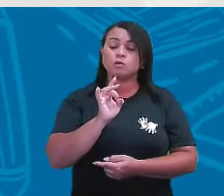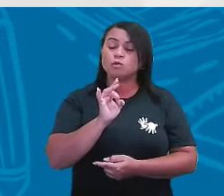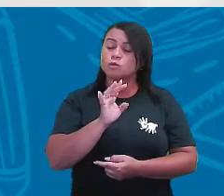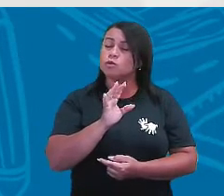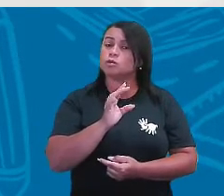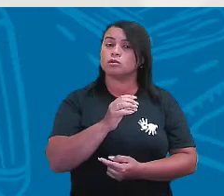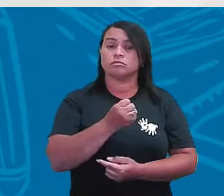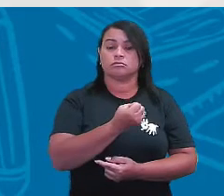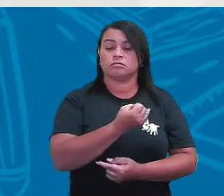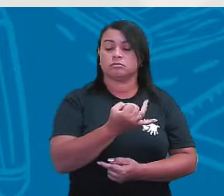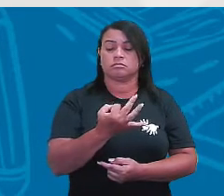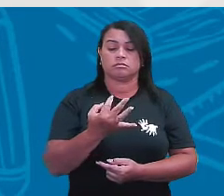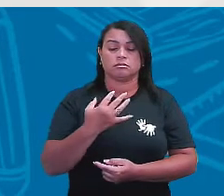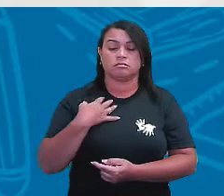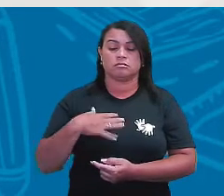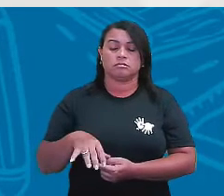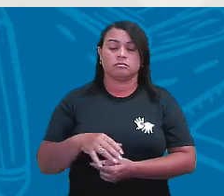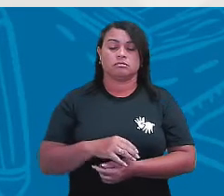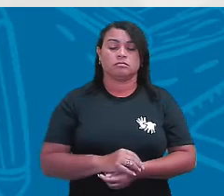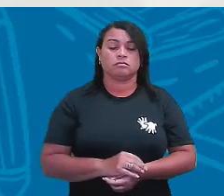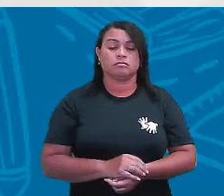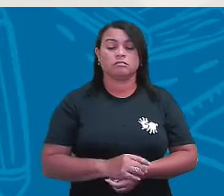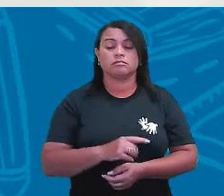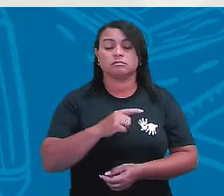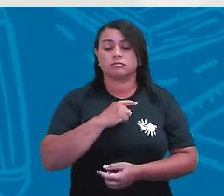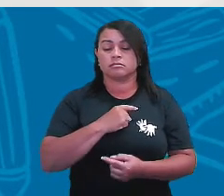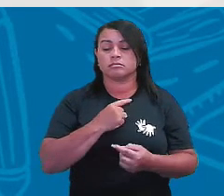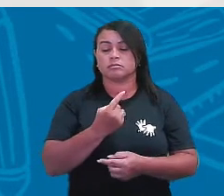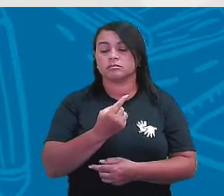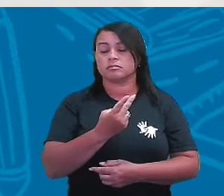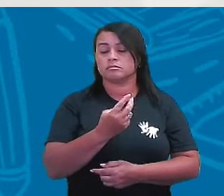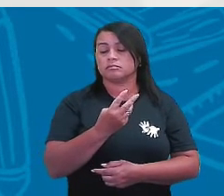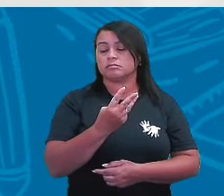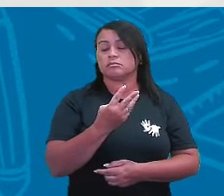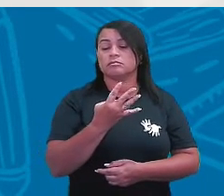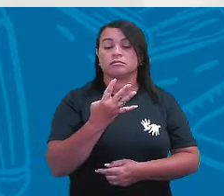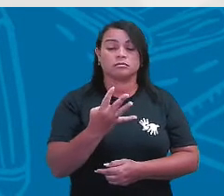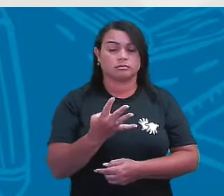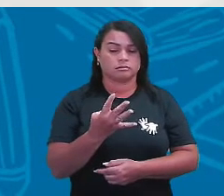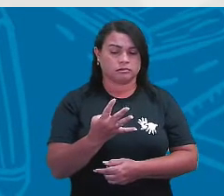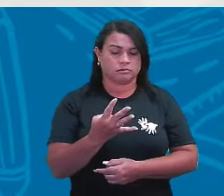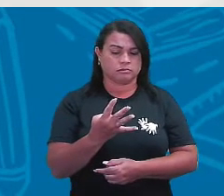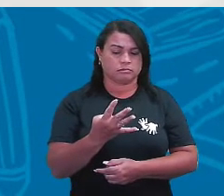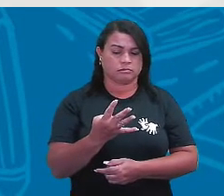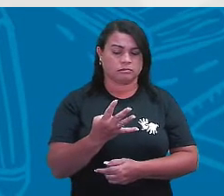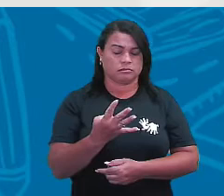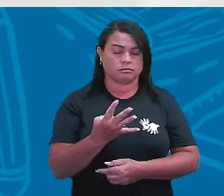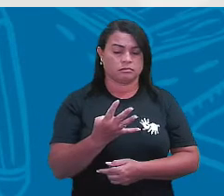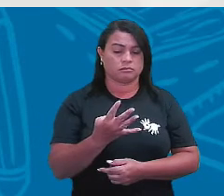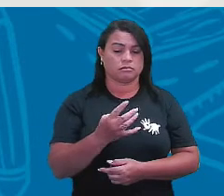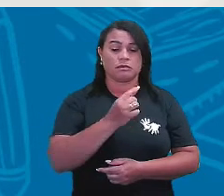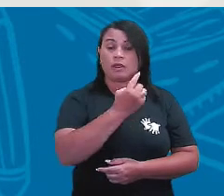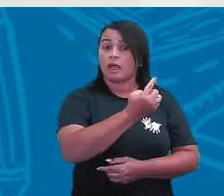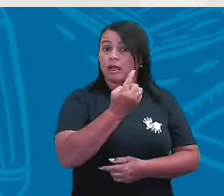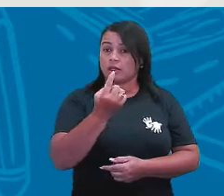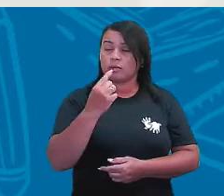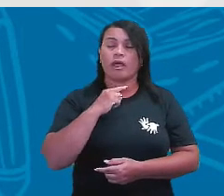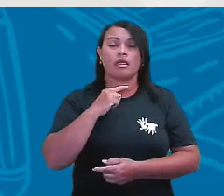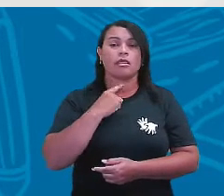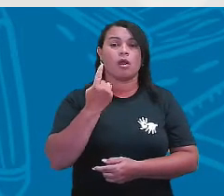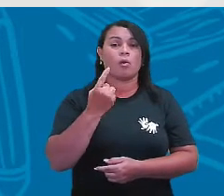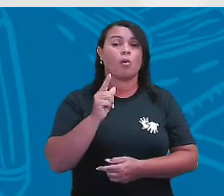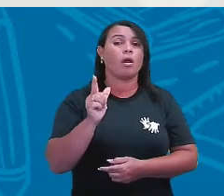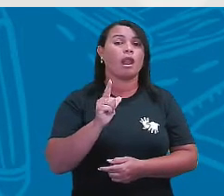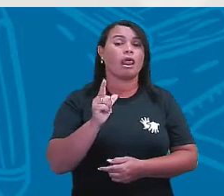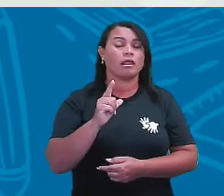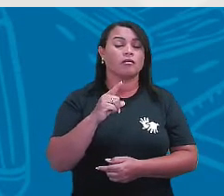as garrafinhas, né? Ó, eu tenho 1, 2, 3, 4 garrafinhas. Cada uma dessa tem 1 litro.